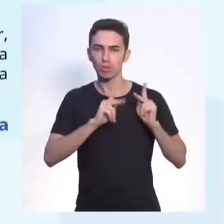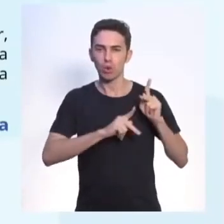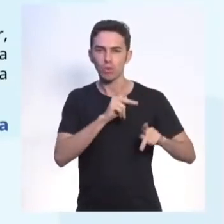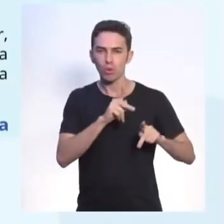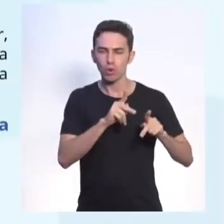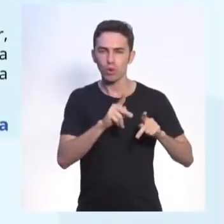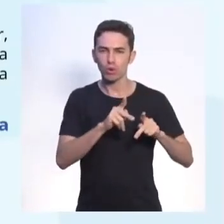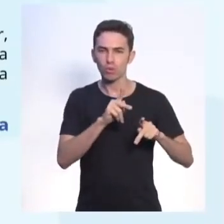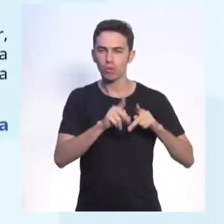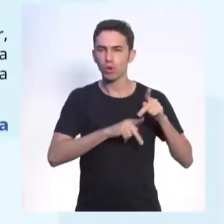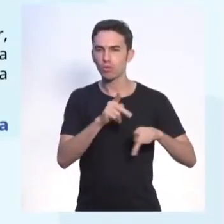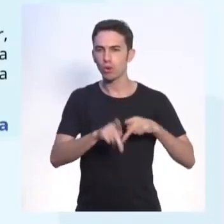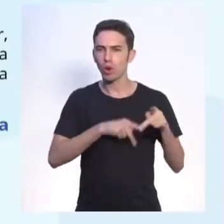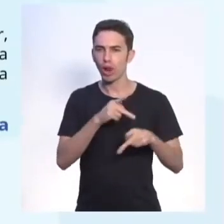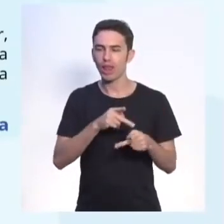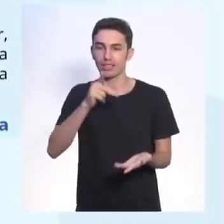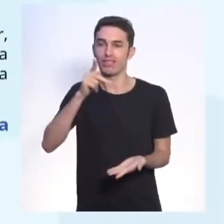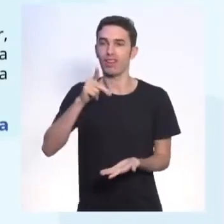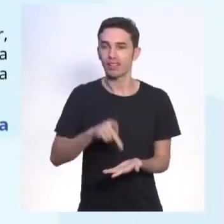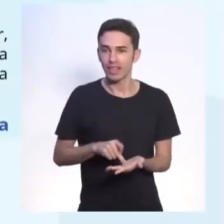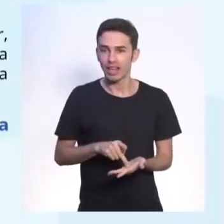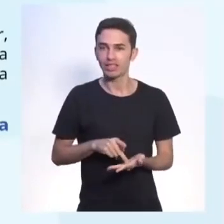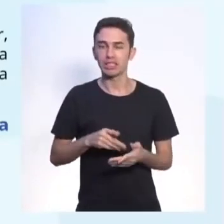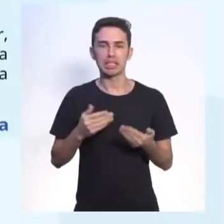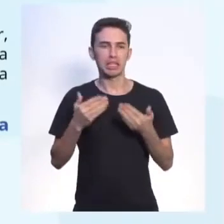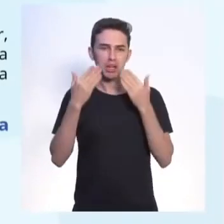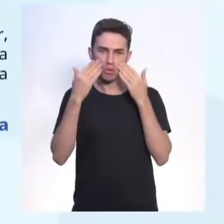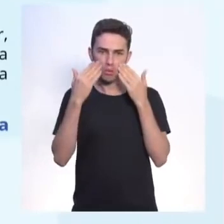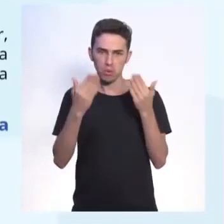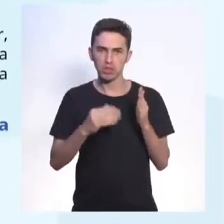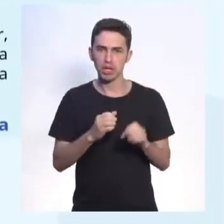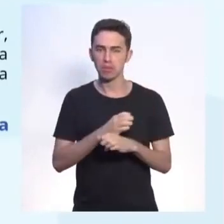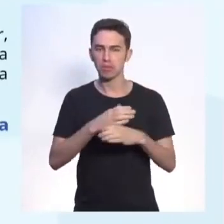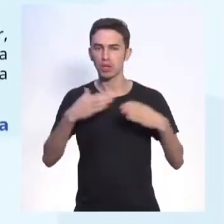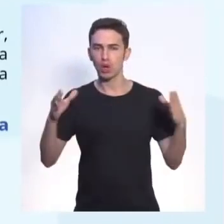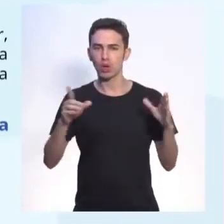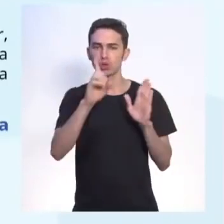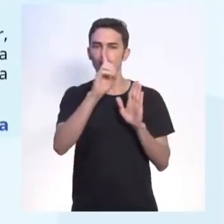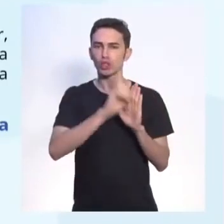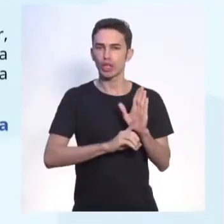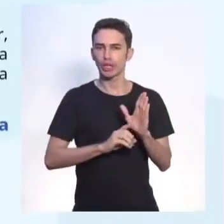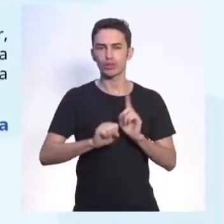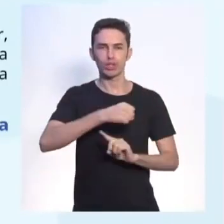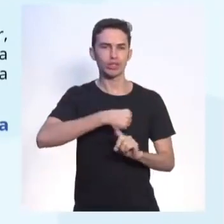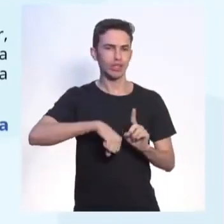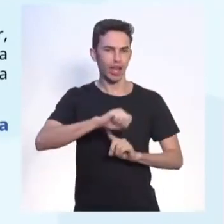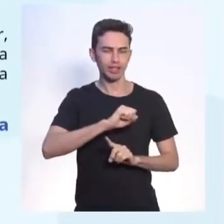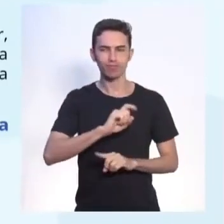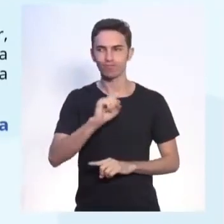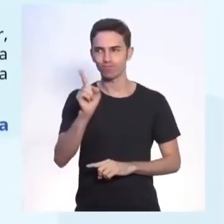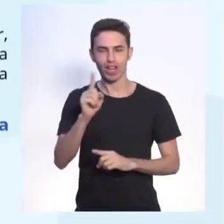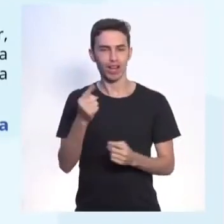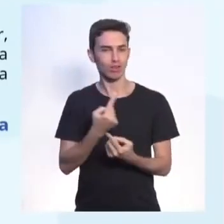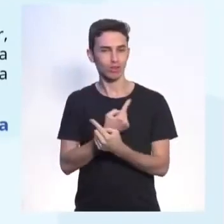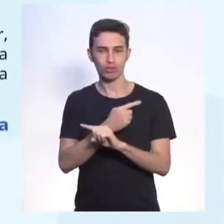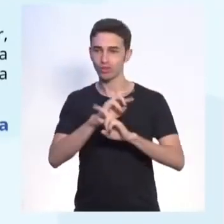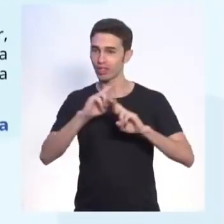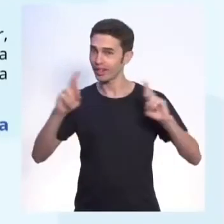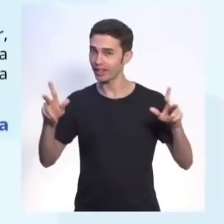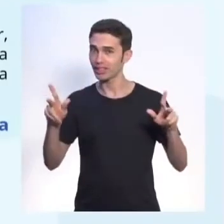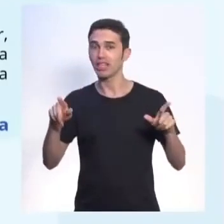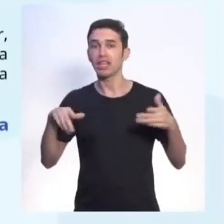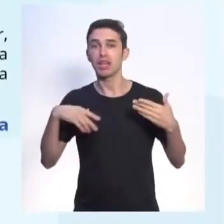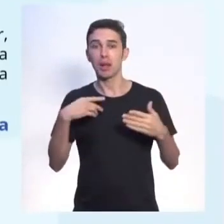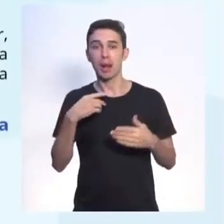muito menos ampliou de forma expressiva os direitos sociais. Ao contrário, durante